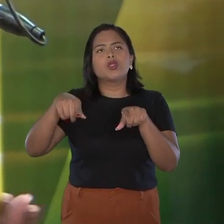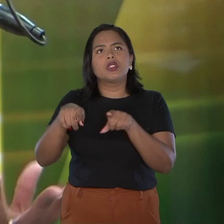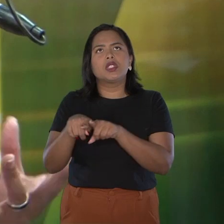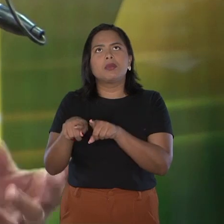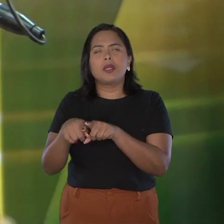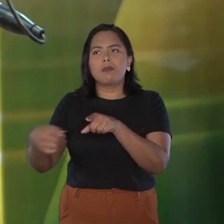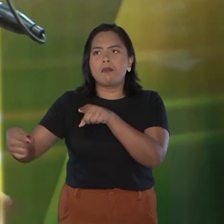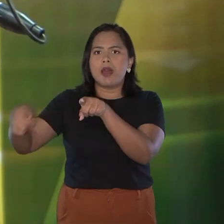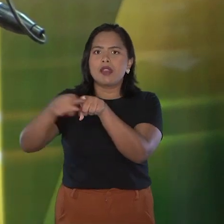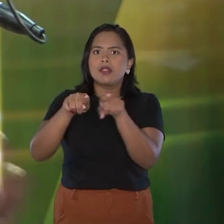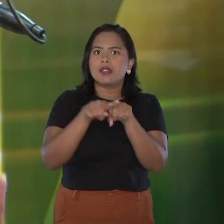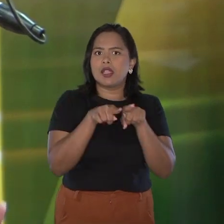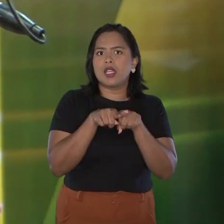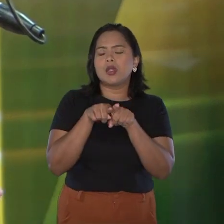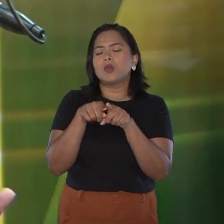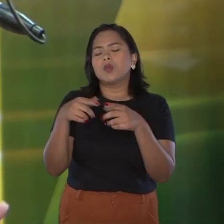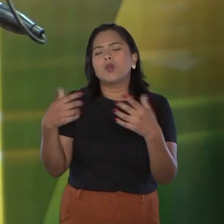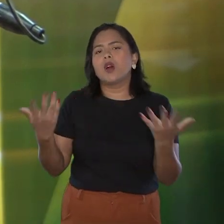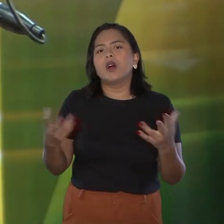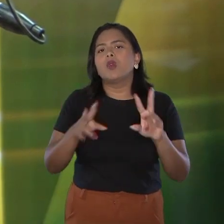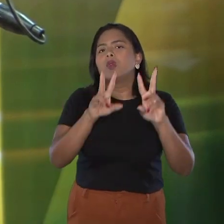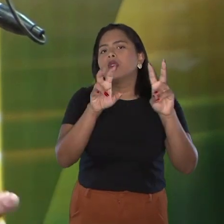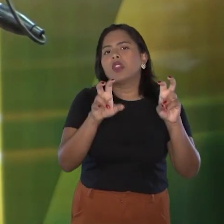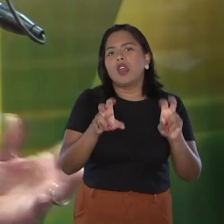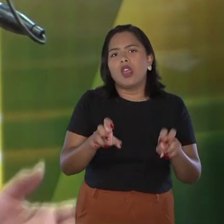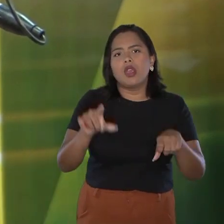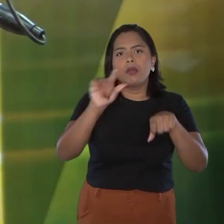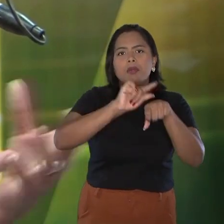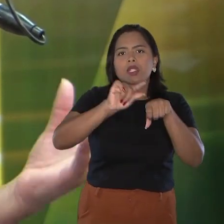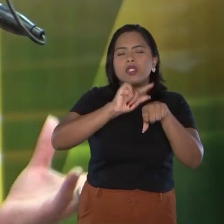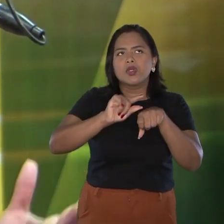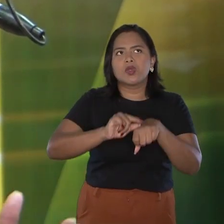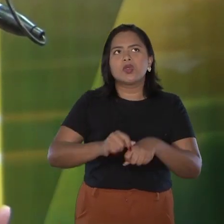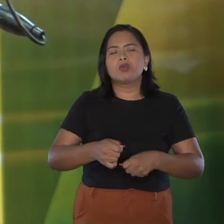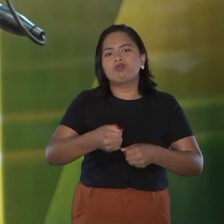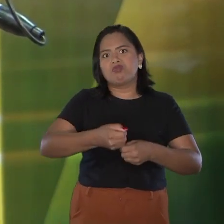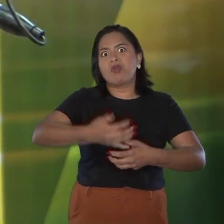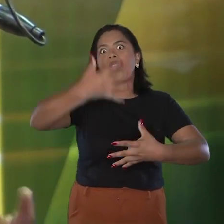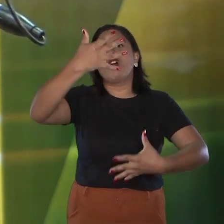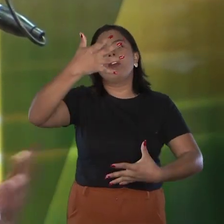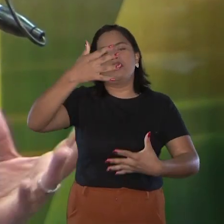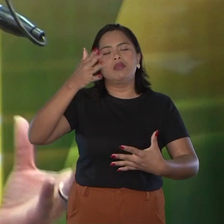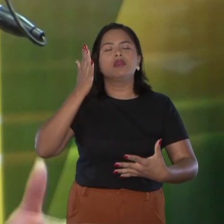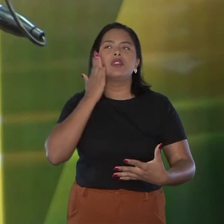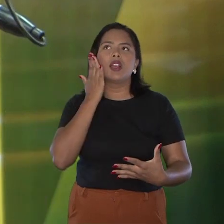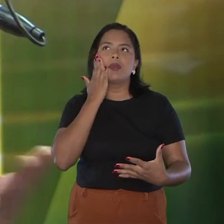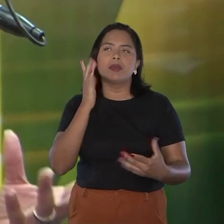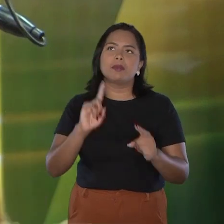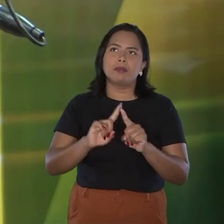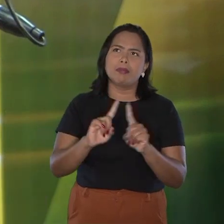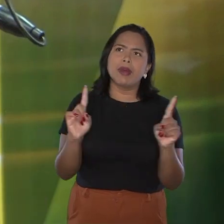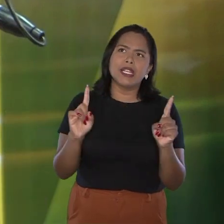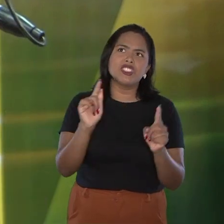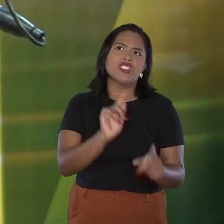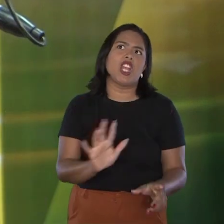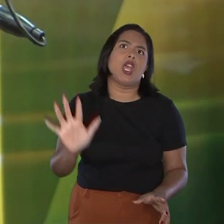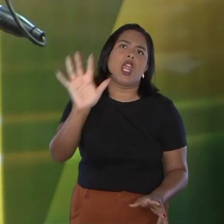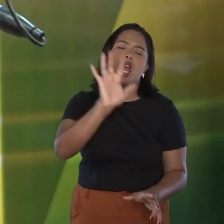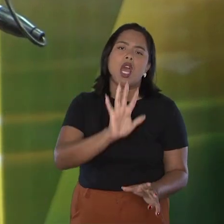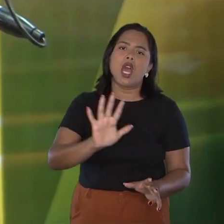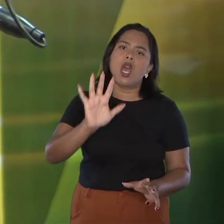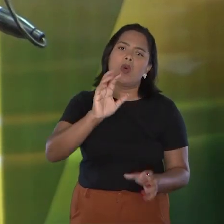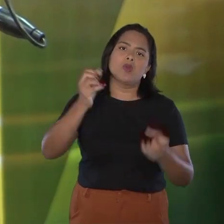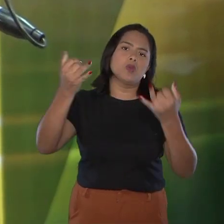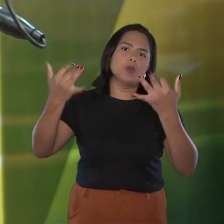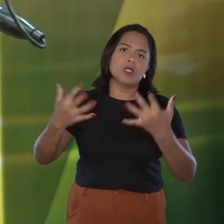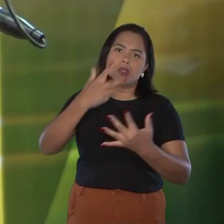vão realizar os minicursos quais são os temas que eles vão abordar são muitos Eu sei mas de forma geral que vocês conseguirem falar